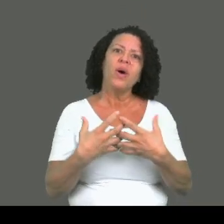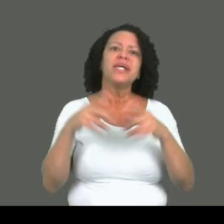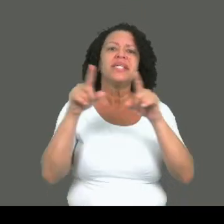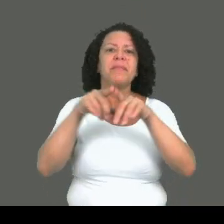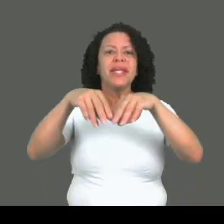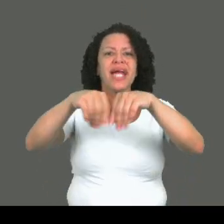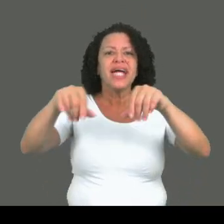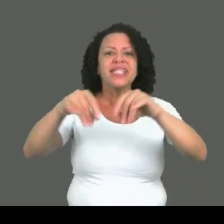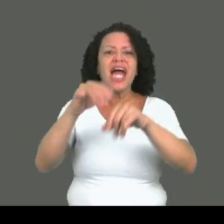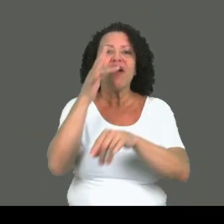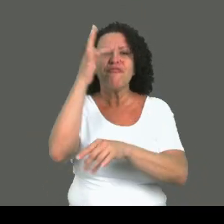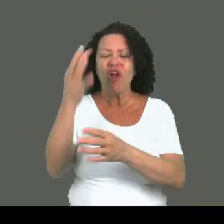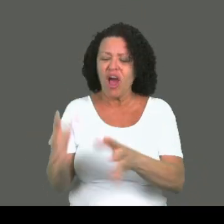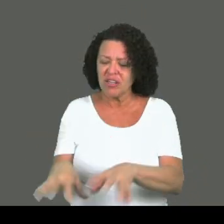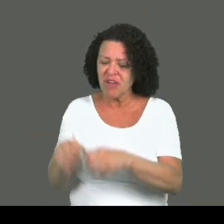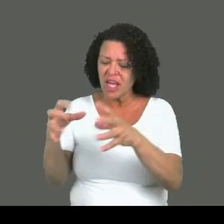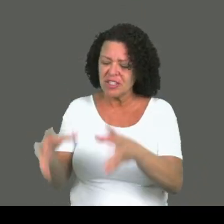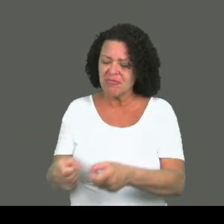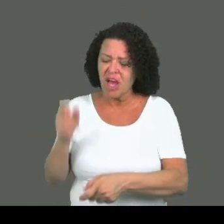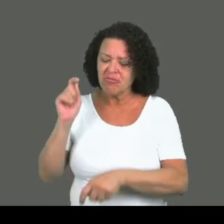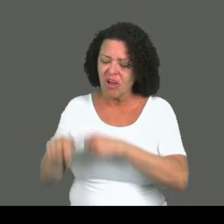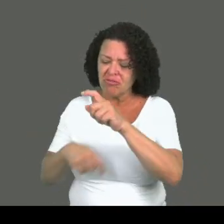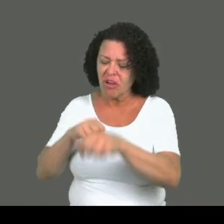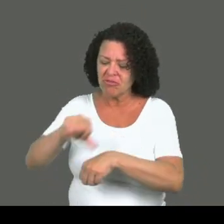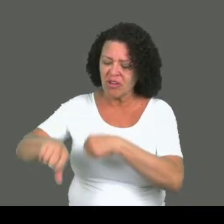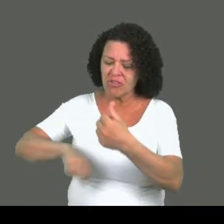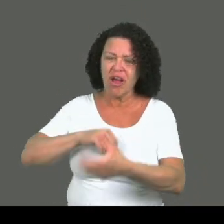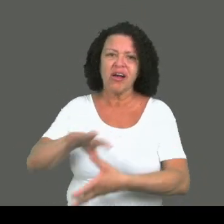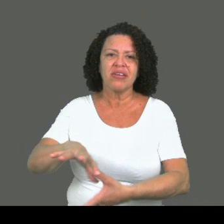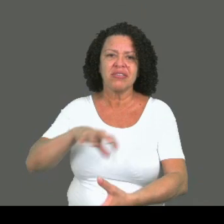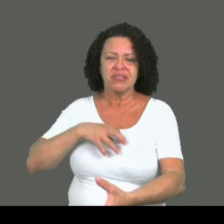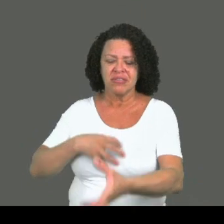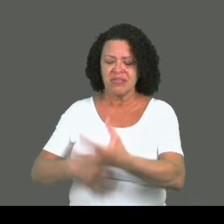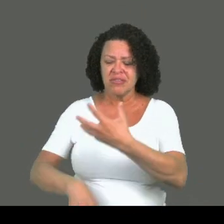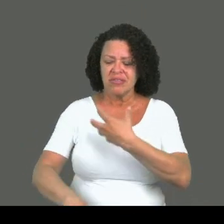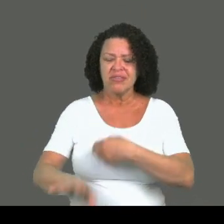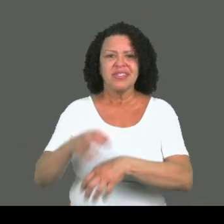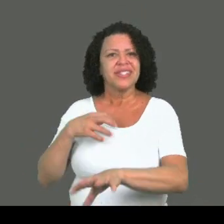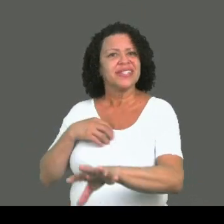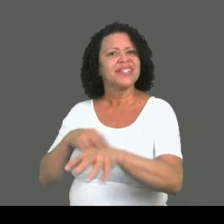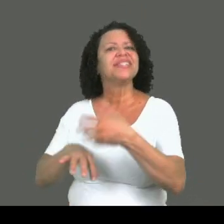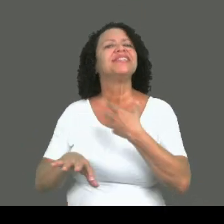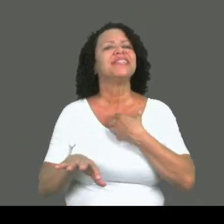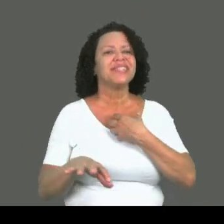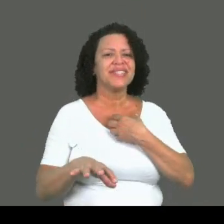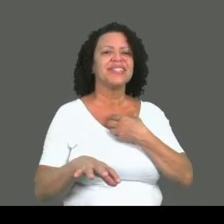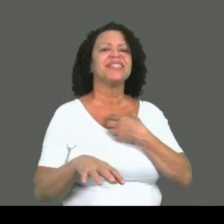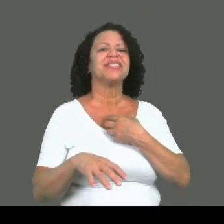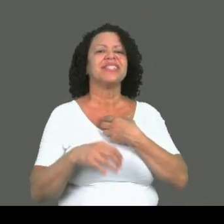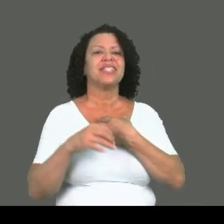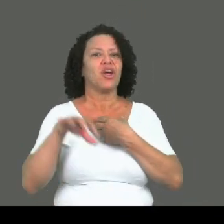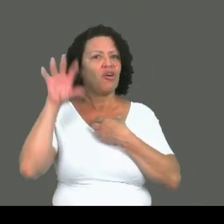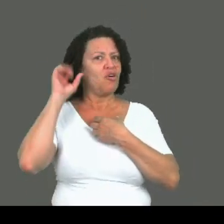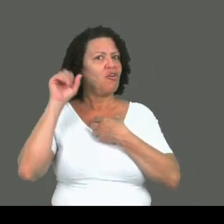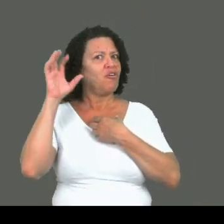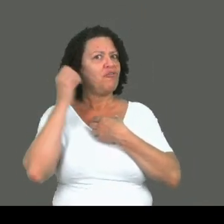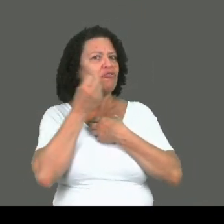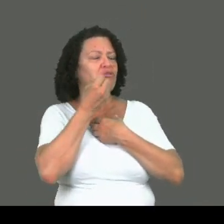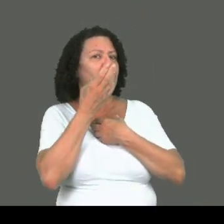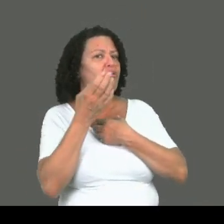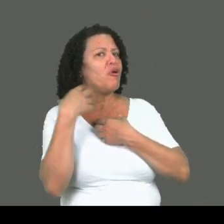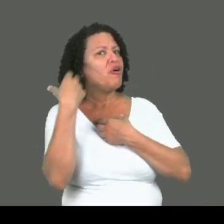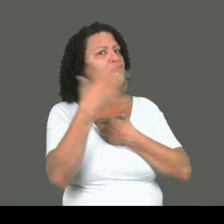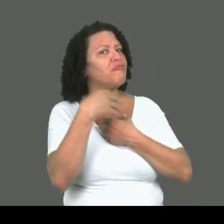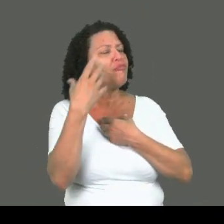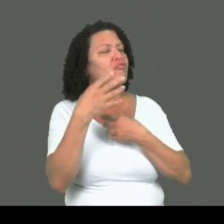né? A gente troca energia, ouvir uma boa música, bota um fone